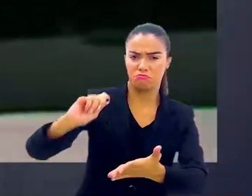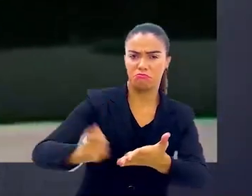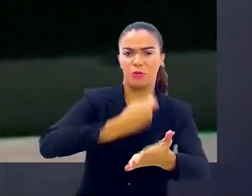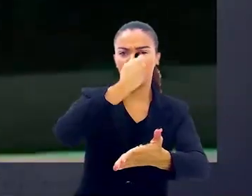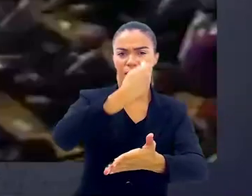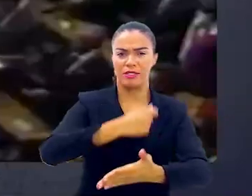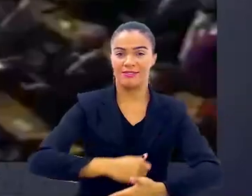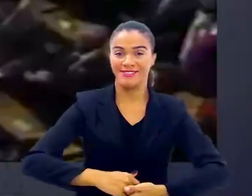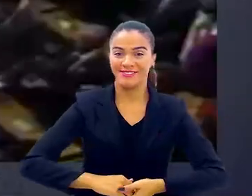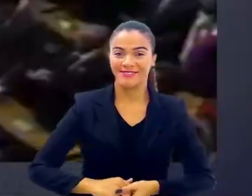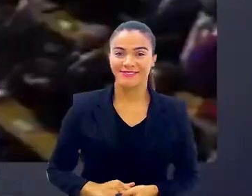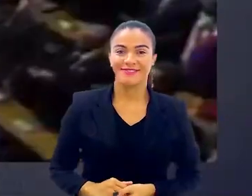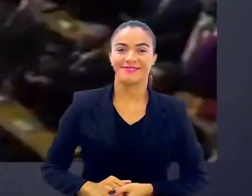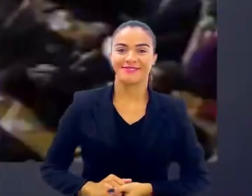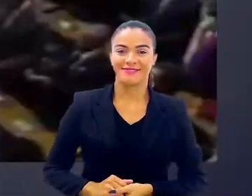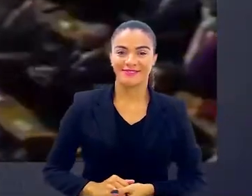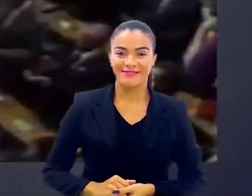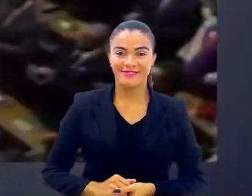promulgada